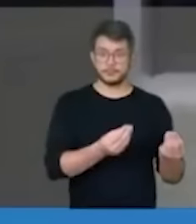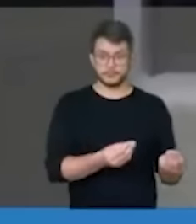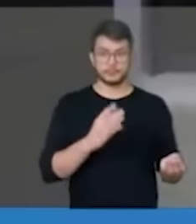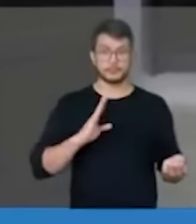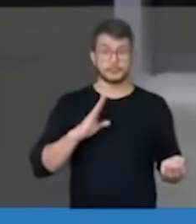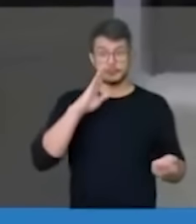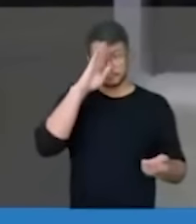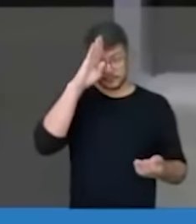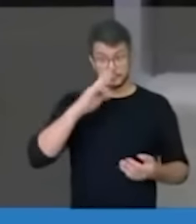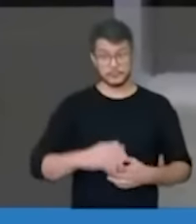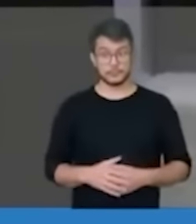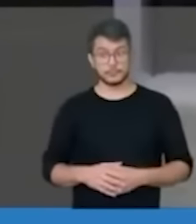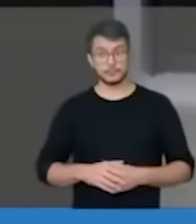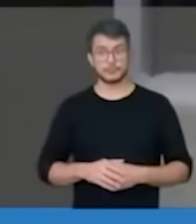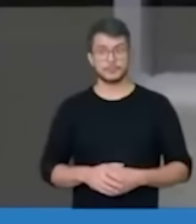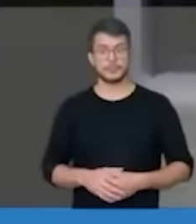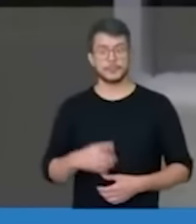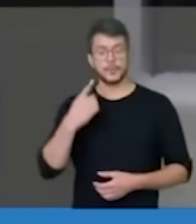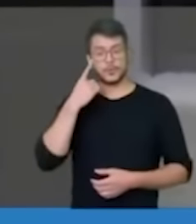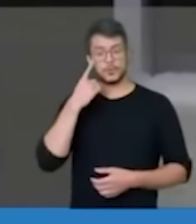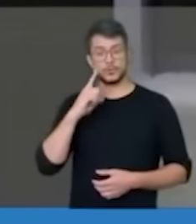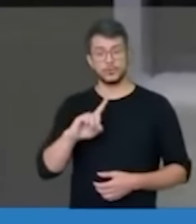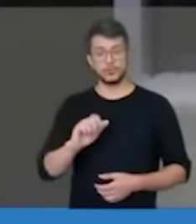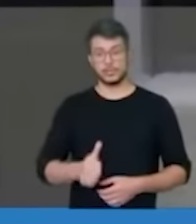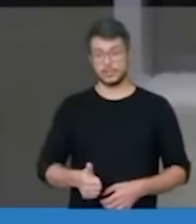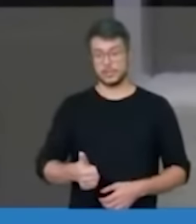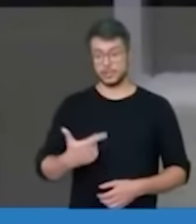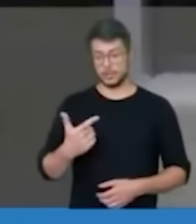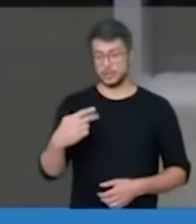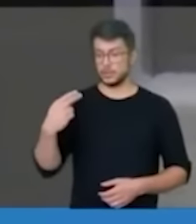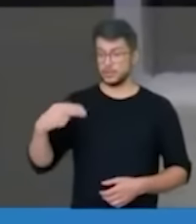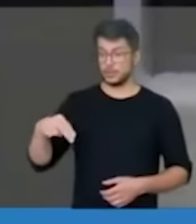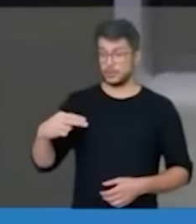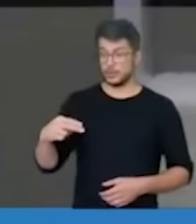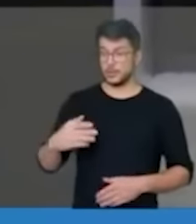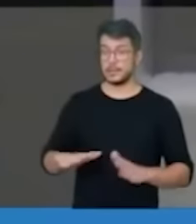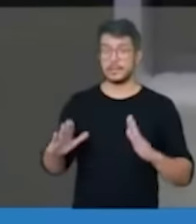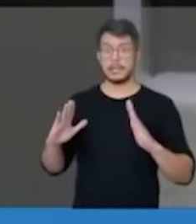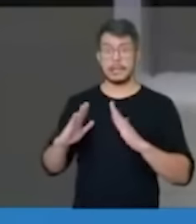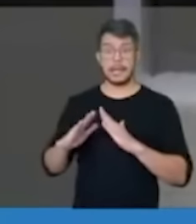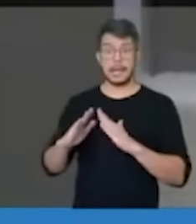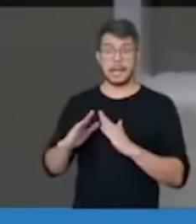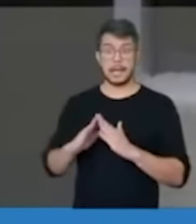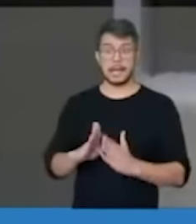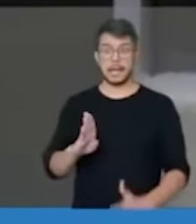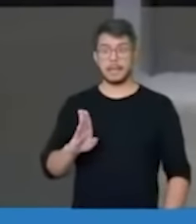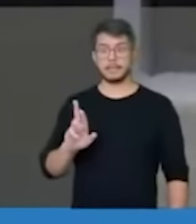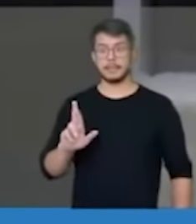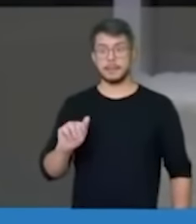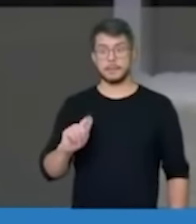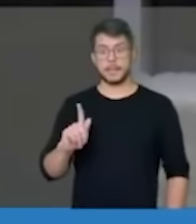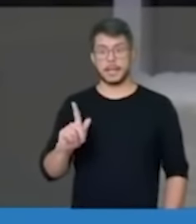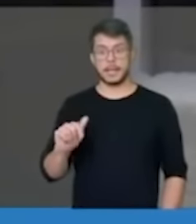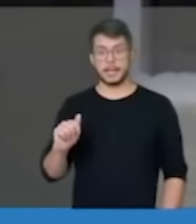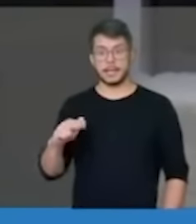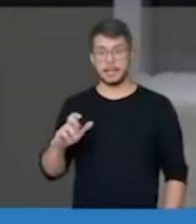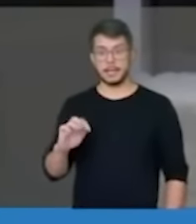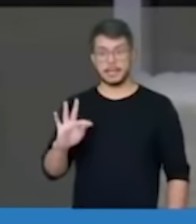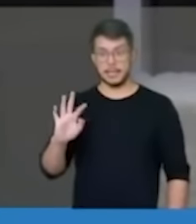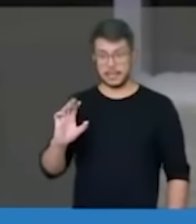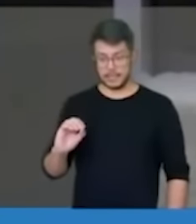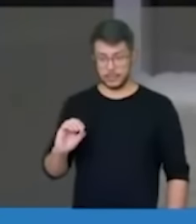Bolsonaro. No dia 12 de novembro, na casa do Braga Neto, candidato a vice-presidente do